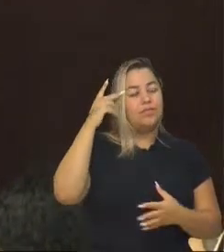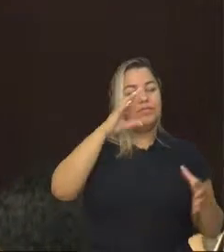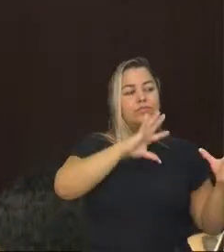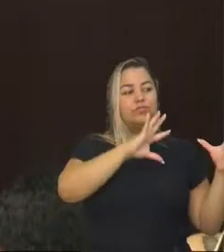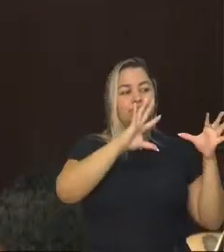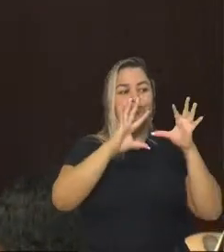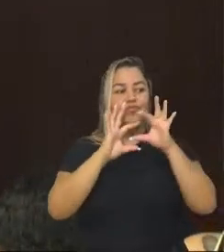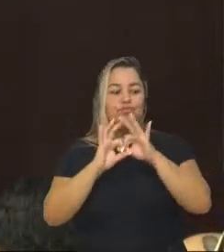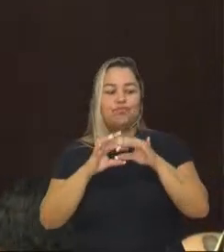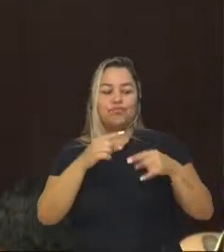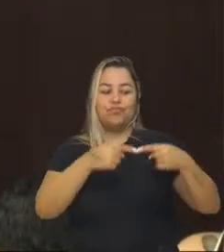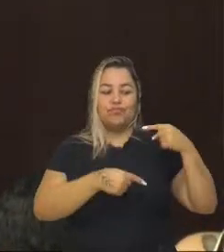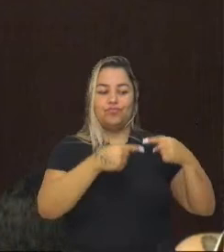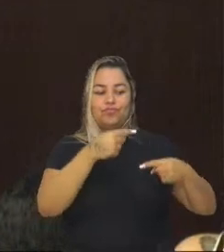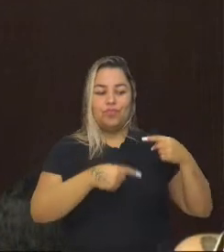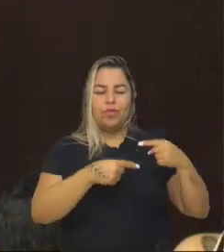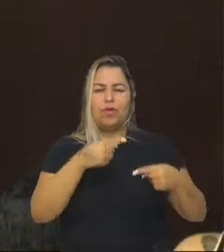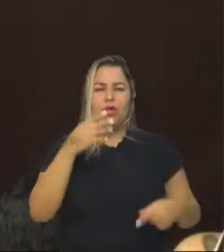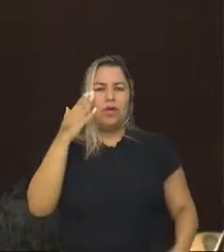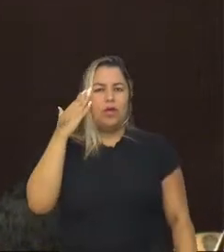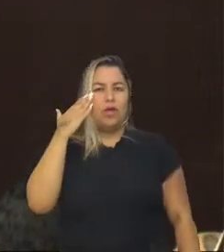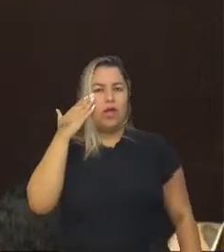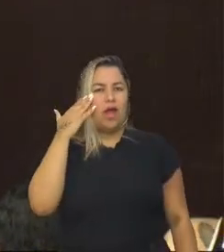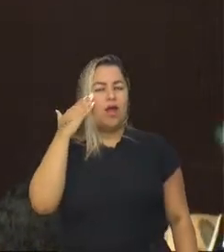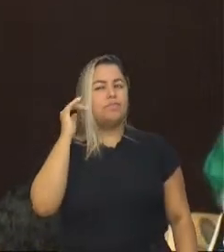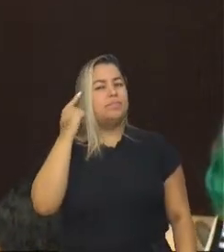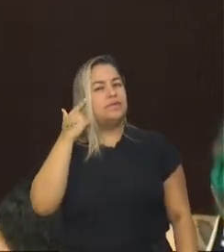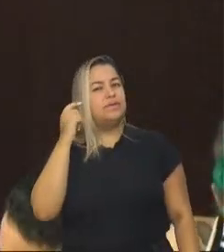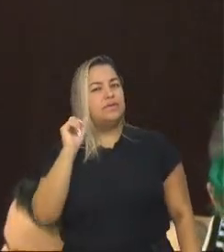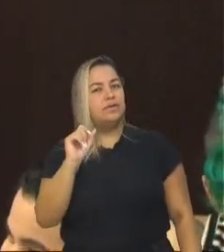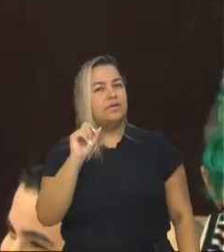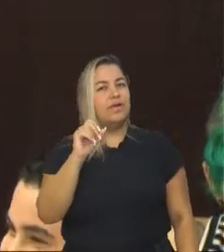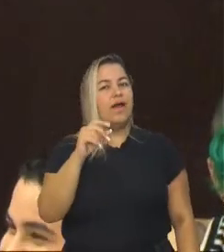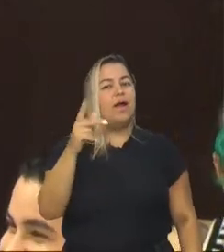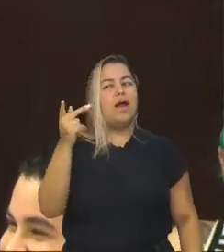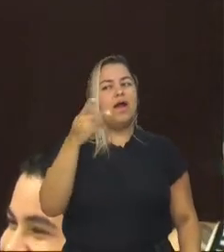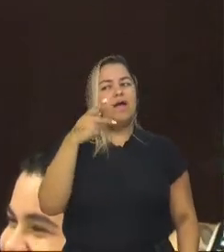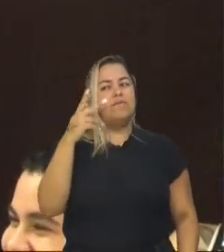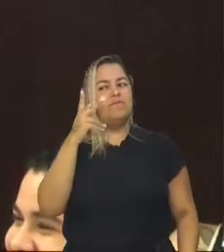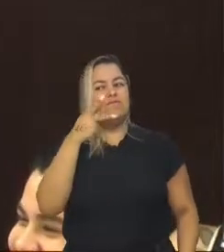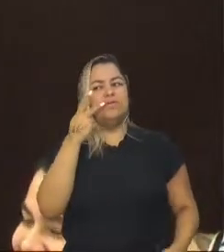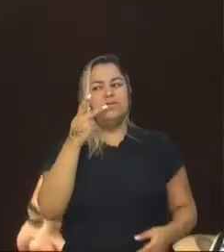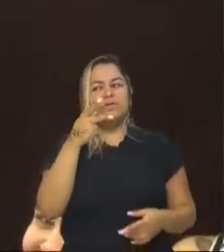de discussão muito acalorada, eu pensei que era uma maldição que ele estava jogando em mim.